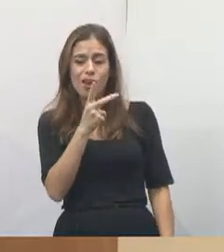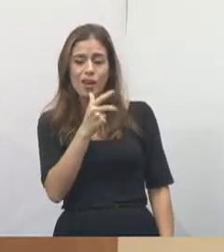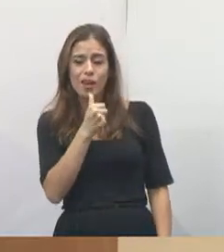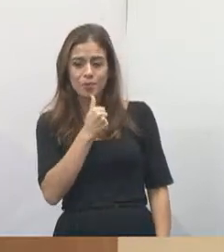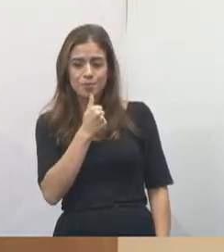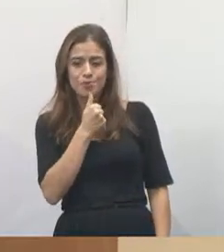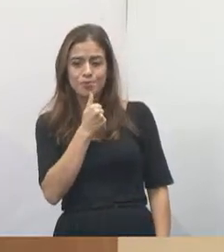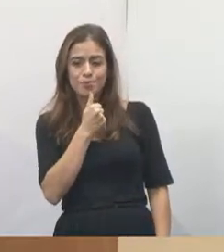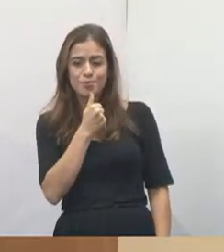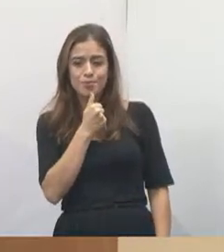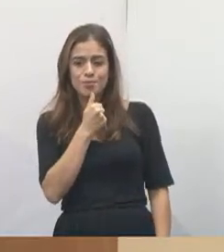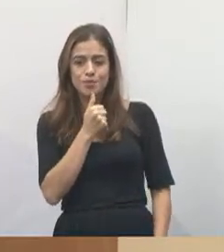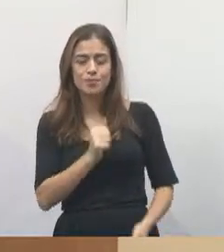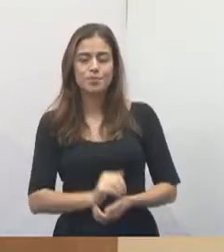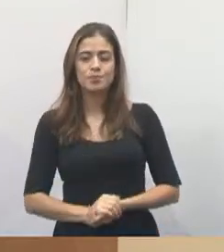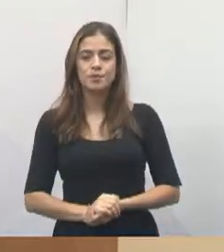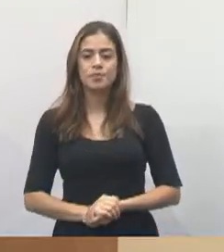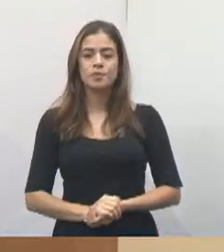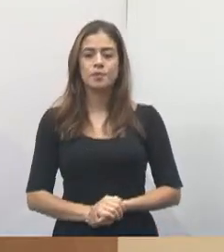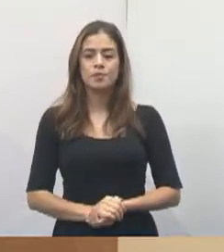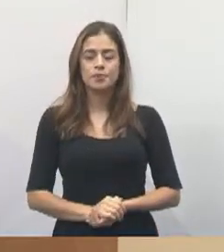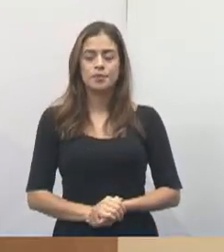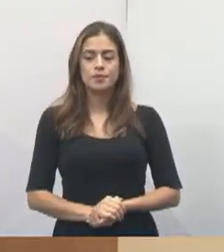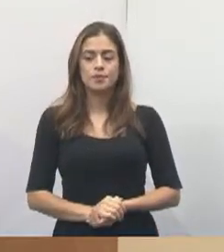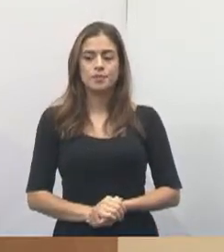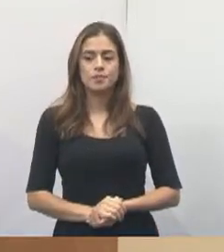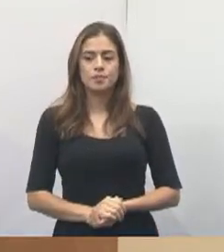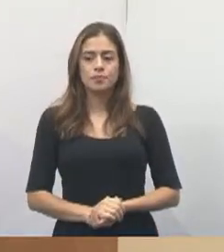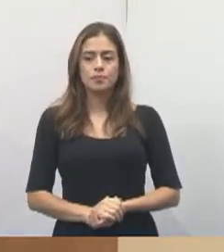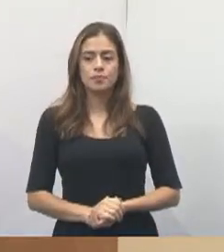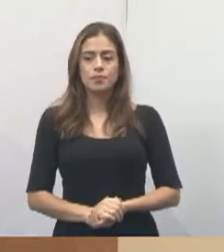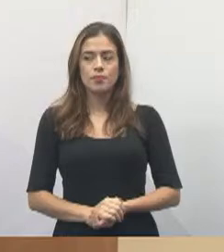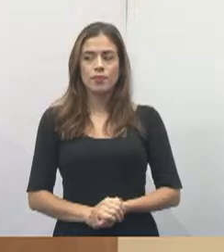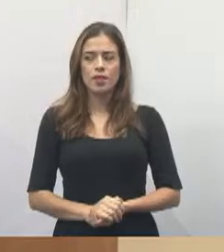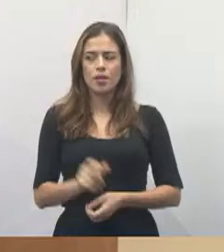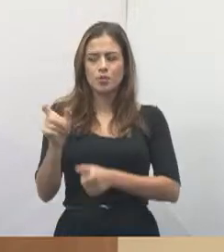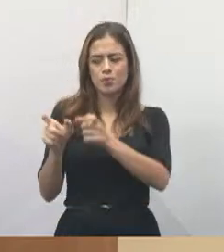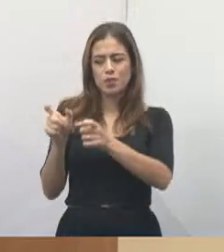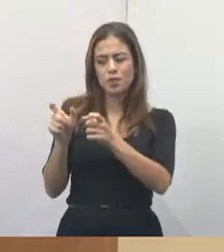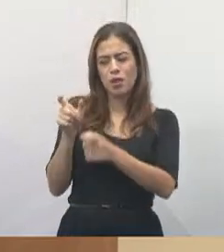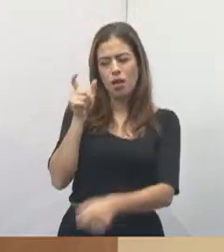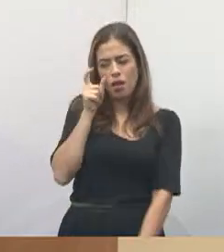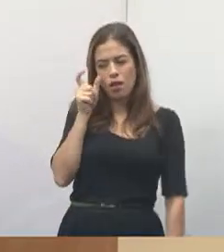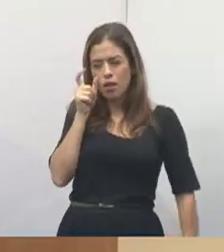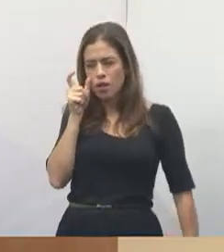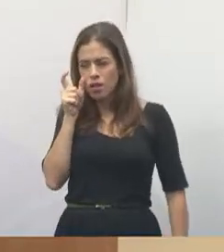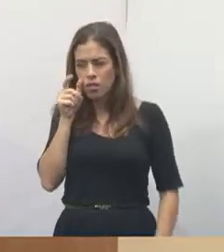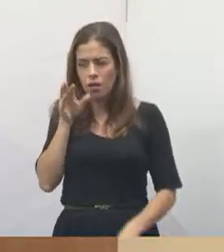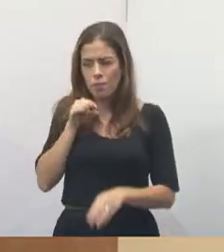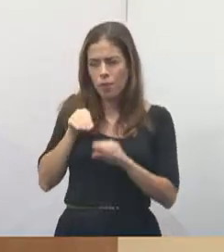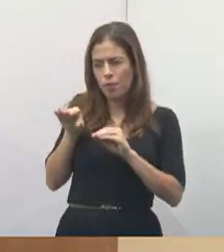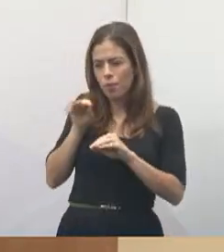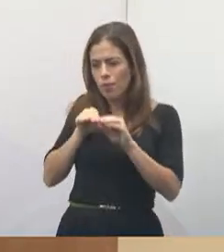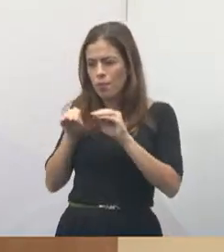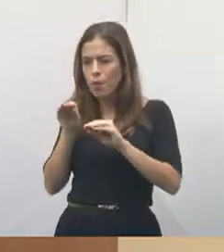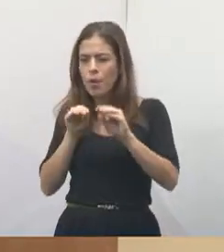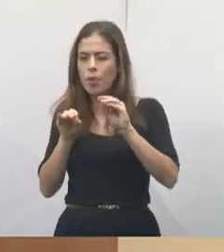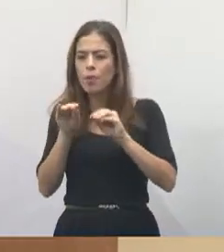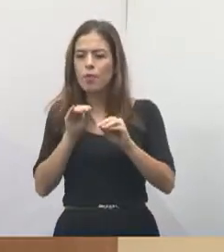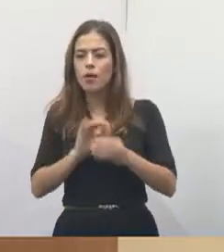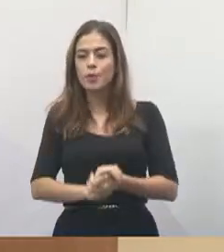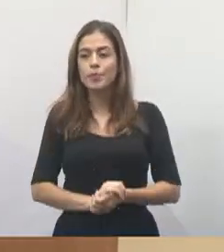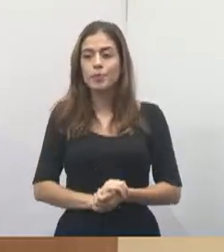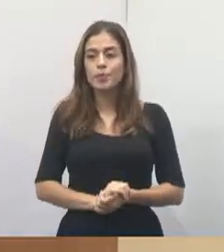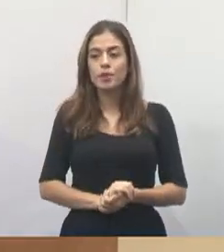atendida na frente de outras pessoas, pessoas observando, pessoas comentando. Então, além